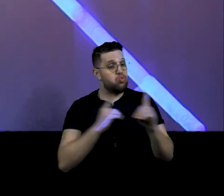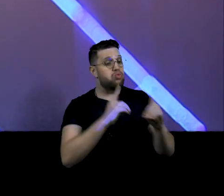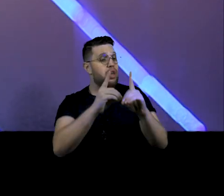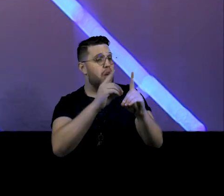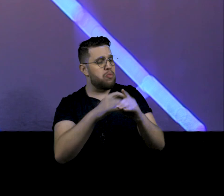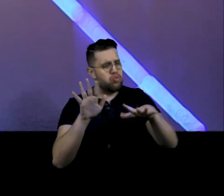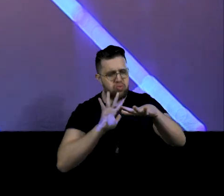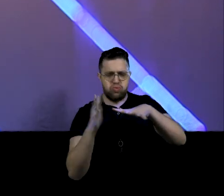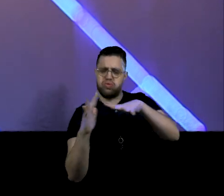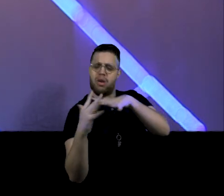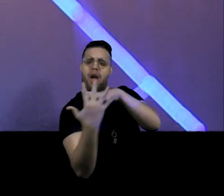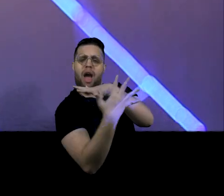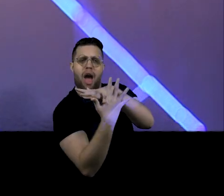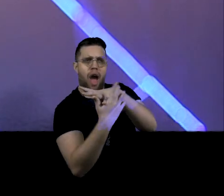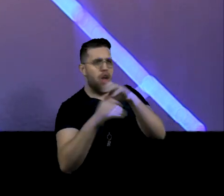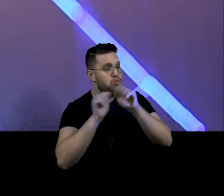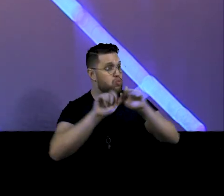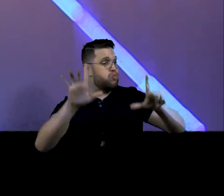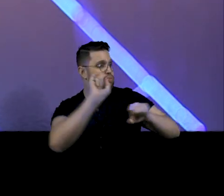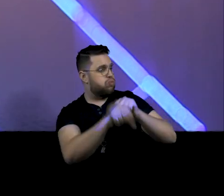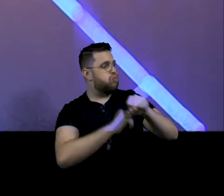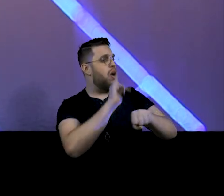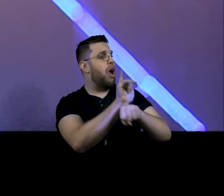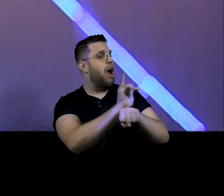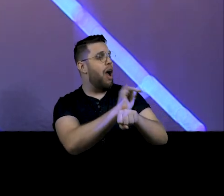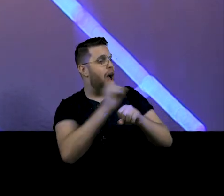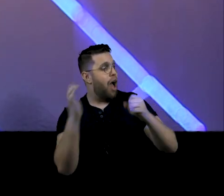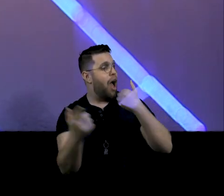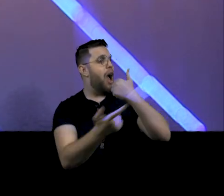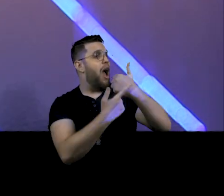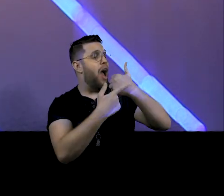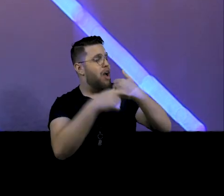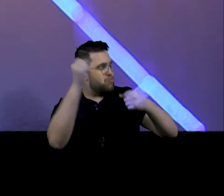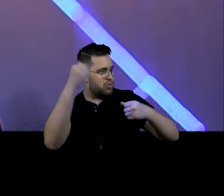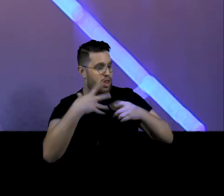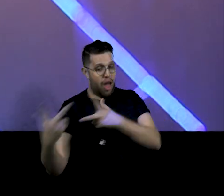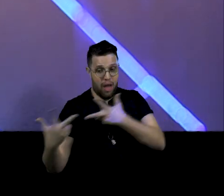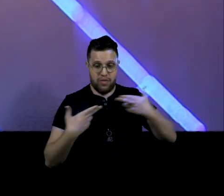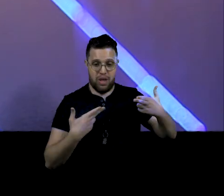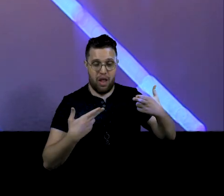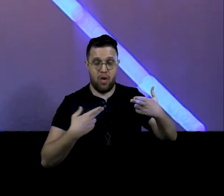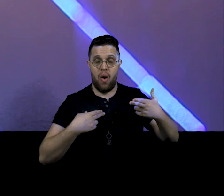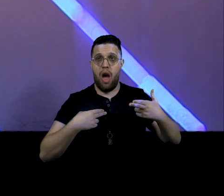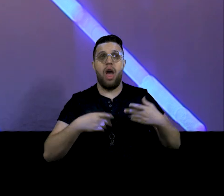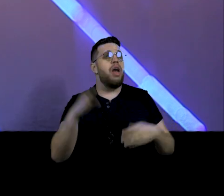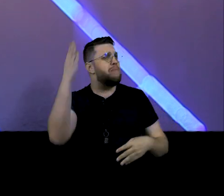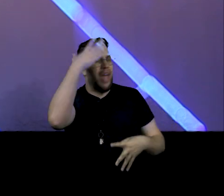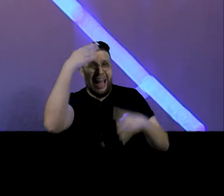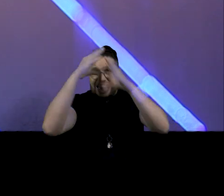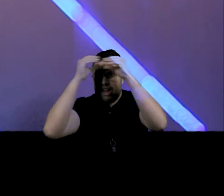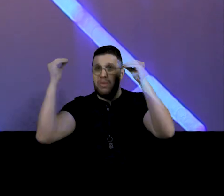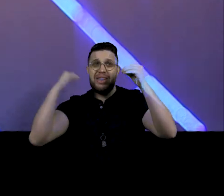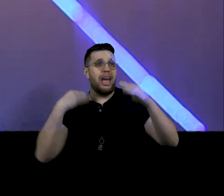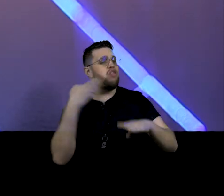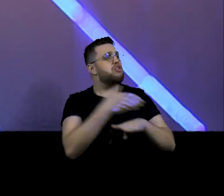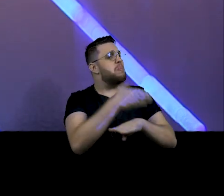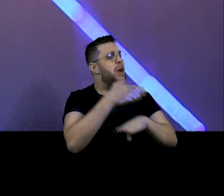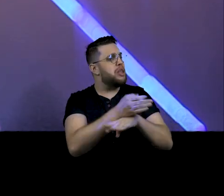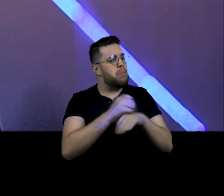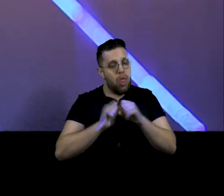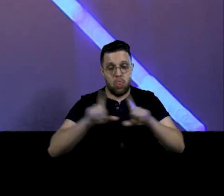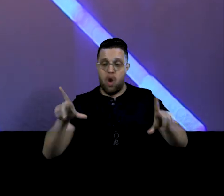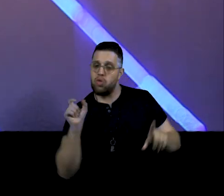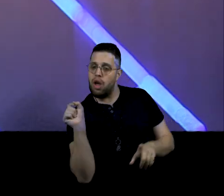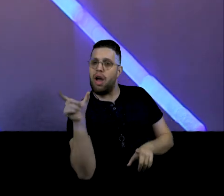ou familiar. Inscreva-se no nosso canal do YouTube e ative o sininho para receber as notificações. Siga-nos também na nossa página